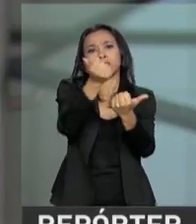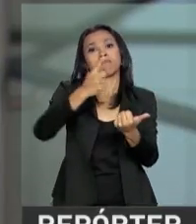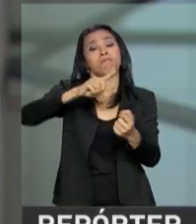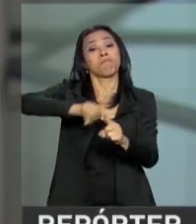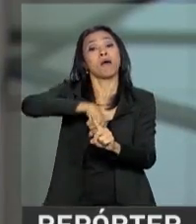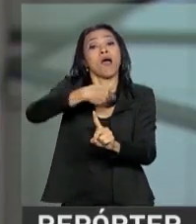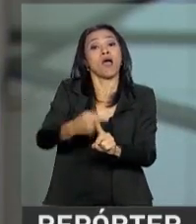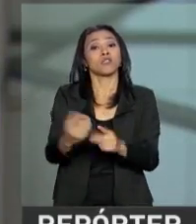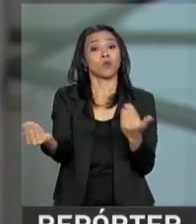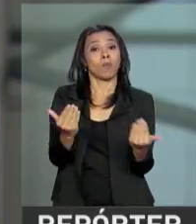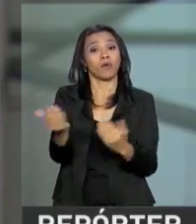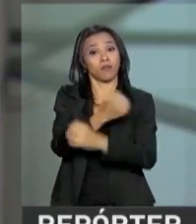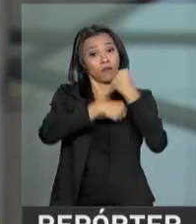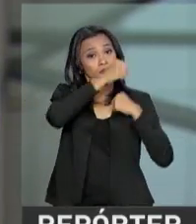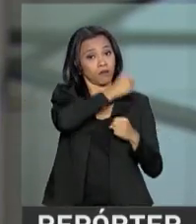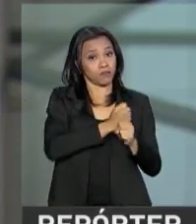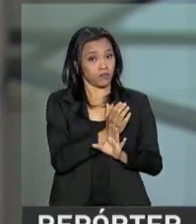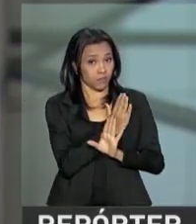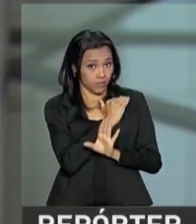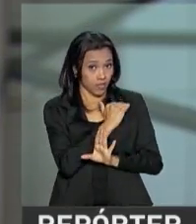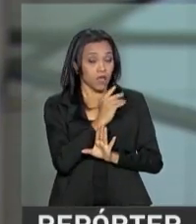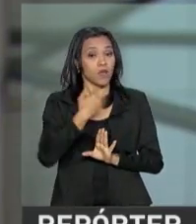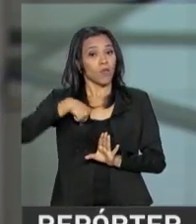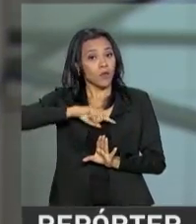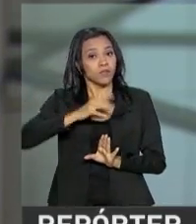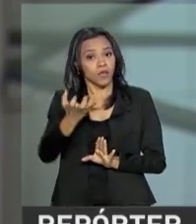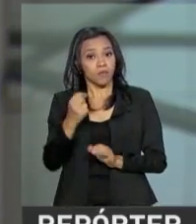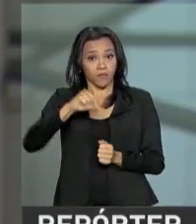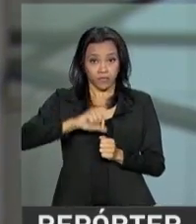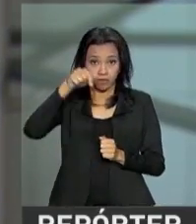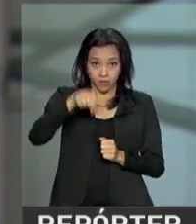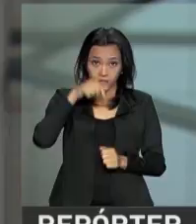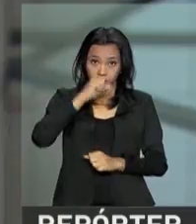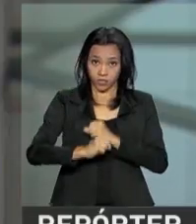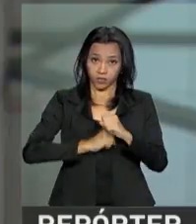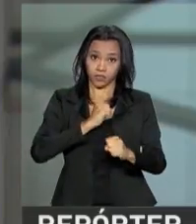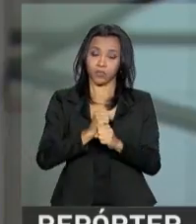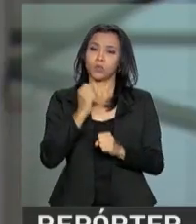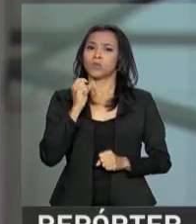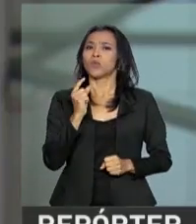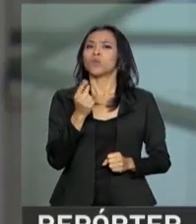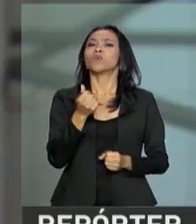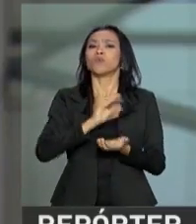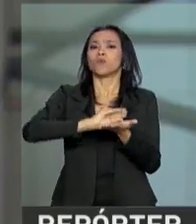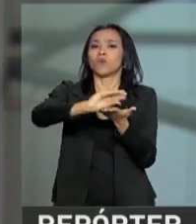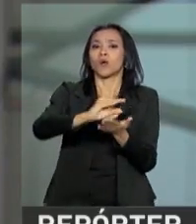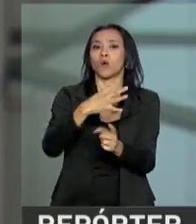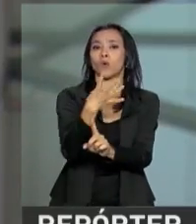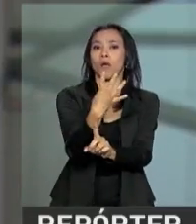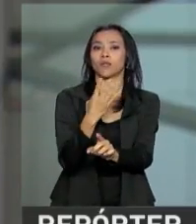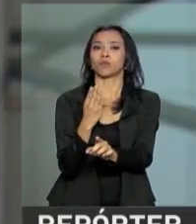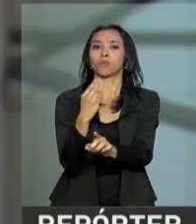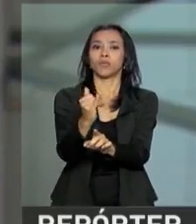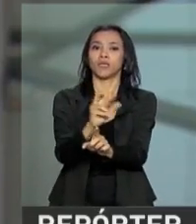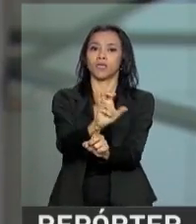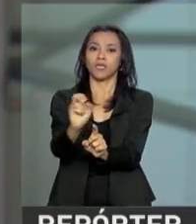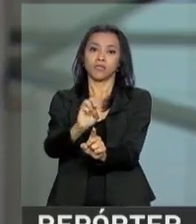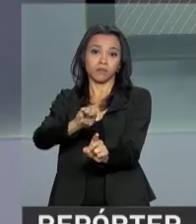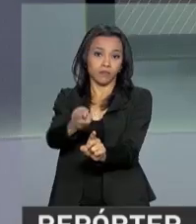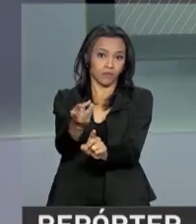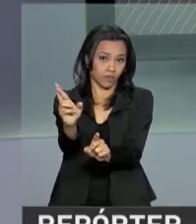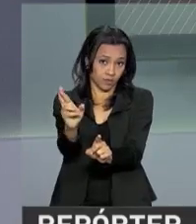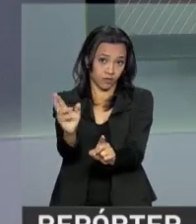anos anteriores, né? Nossa previsão é realizar este ano um investimento da ordem de 4,5 bilhões de reais no